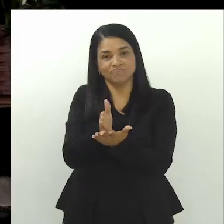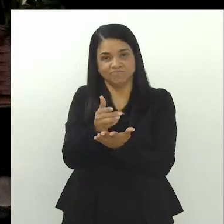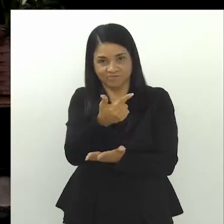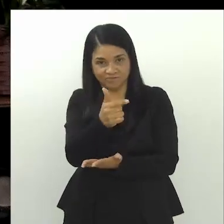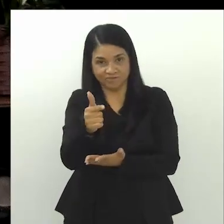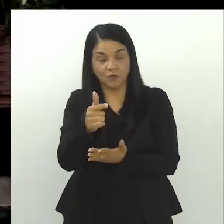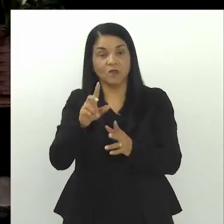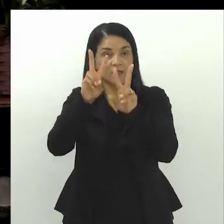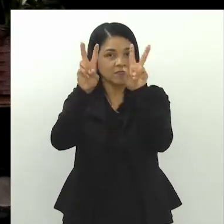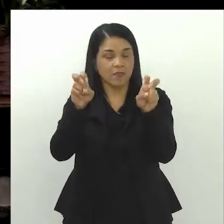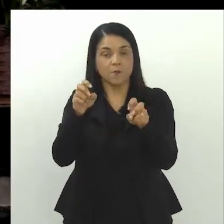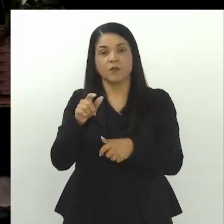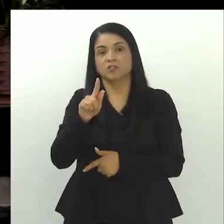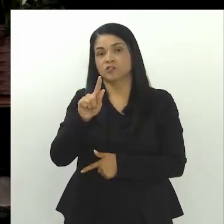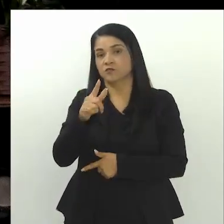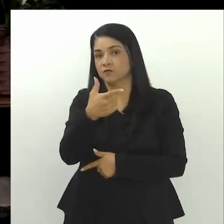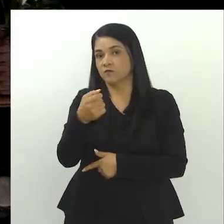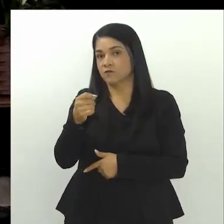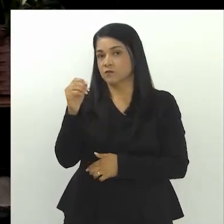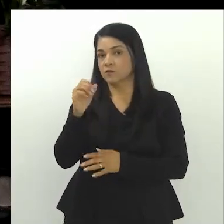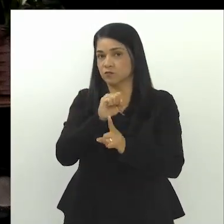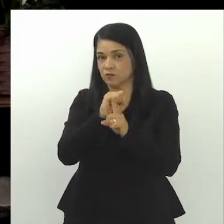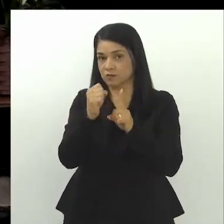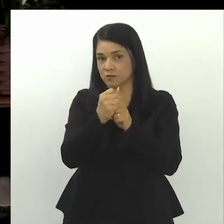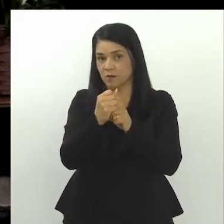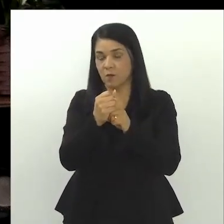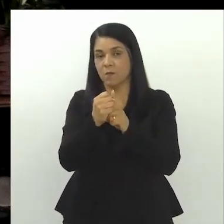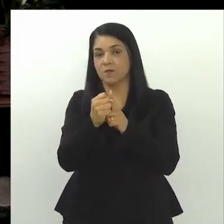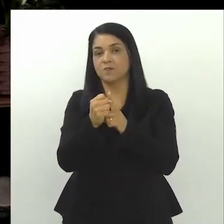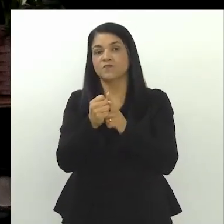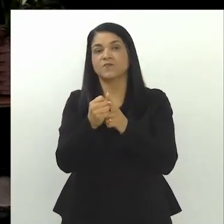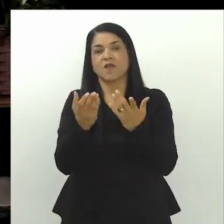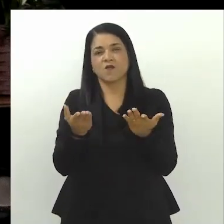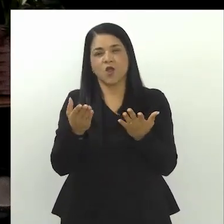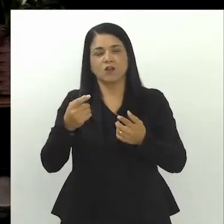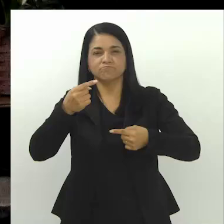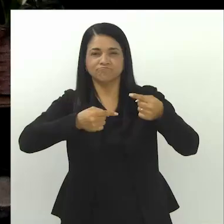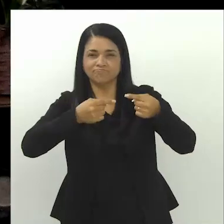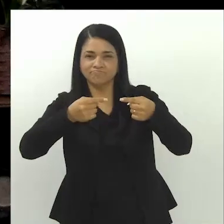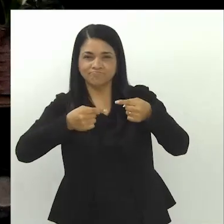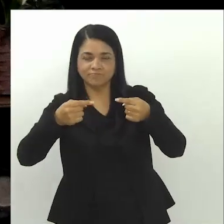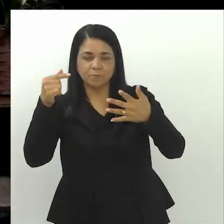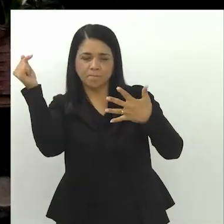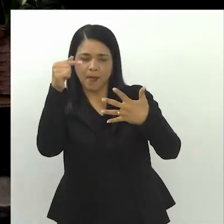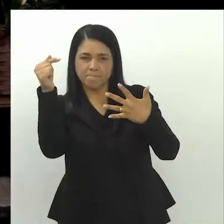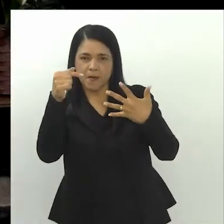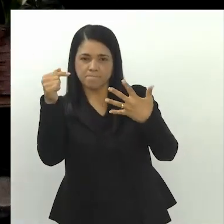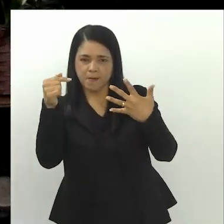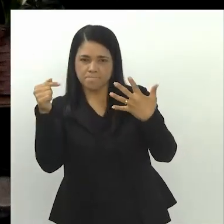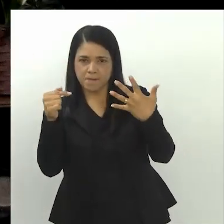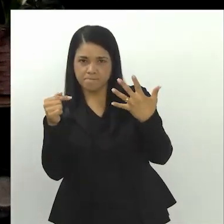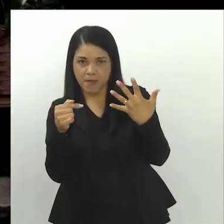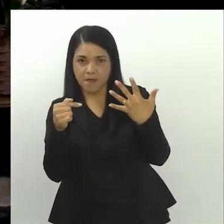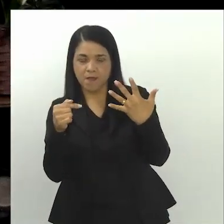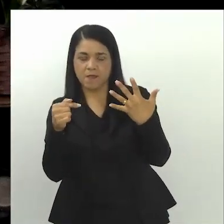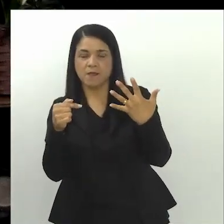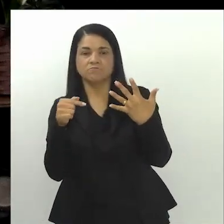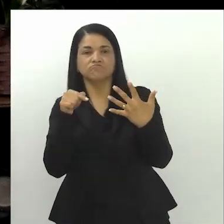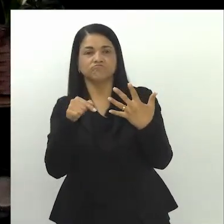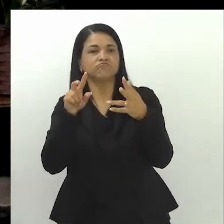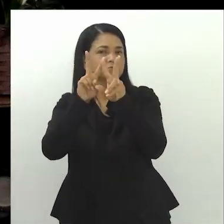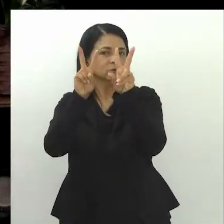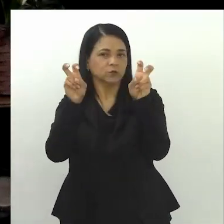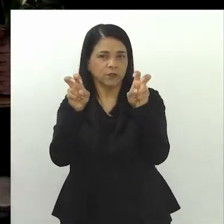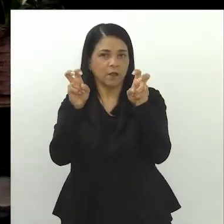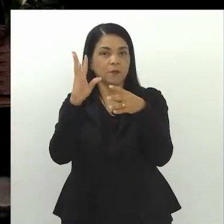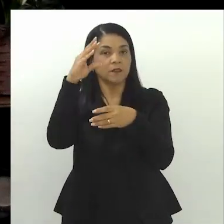Rio Sem Fronteiras, e o tema de hoje é o G20 social. Já nesse primeiro bloco, a gente levantou aqui vários elementos